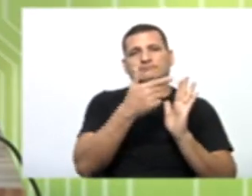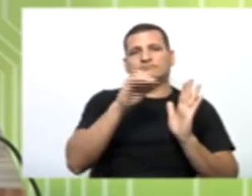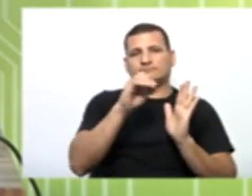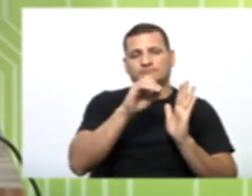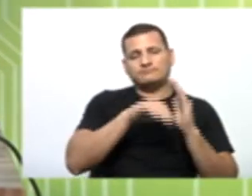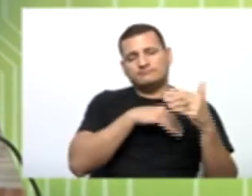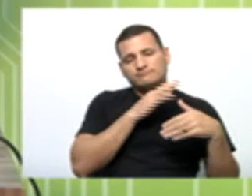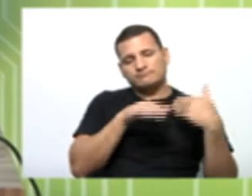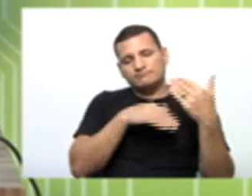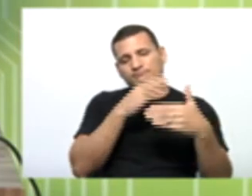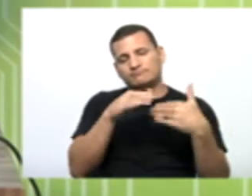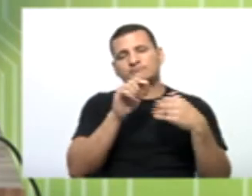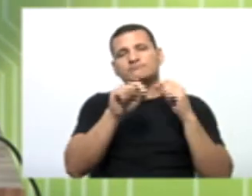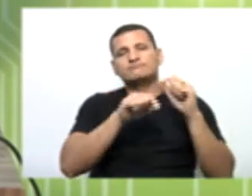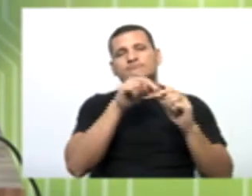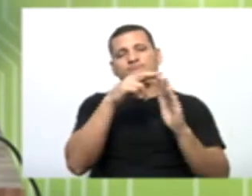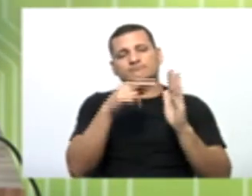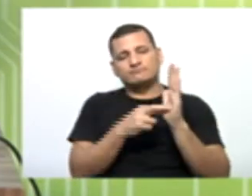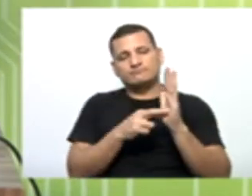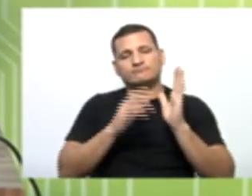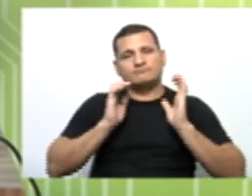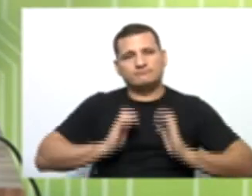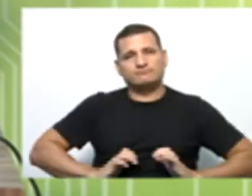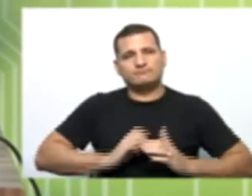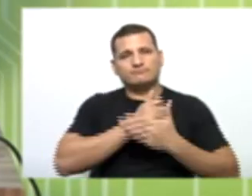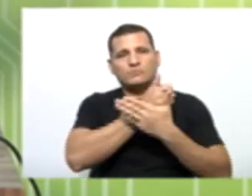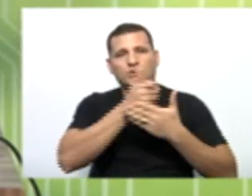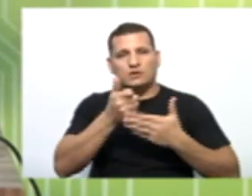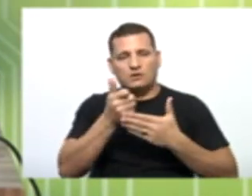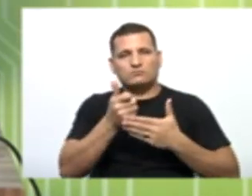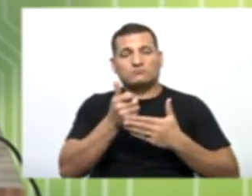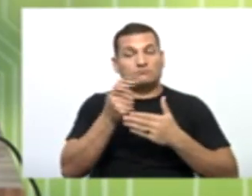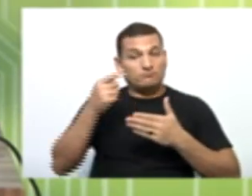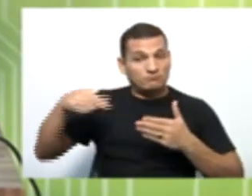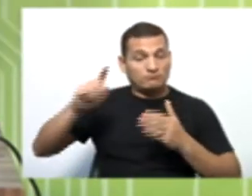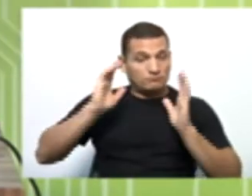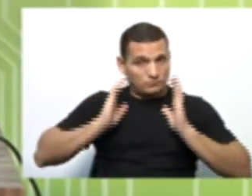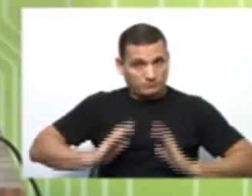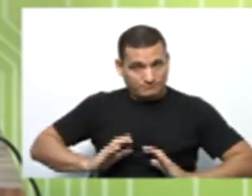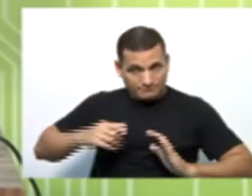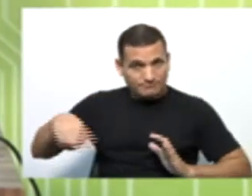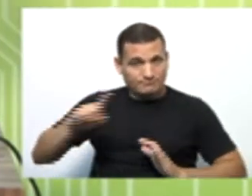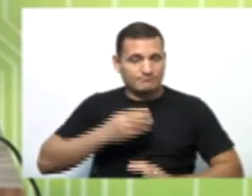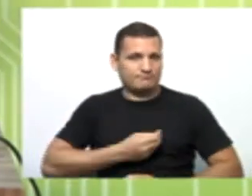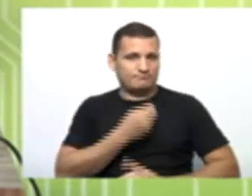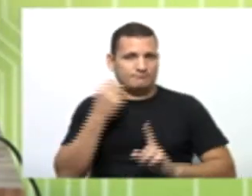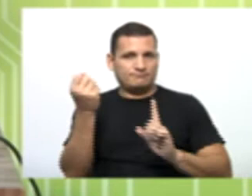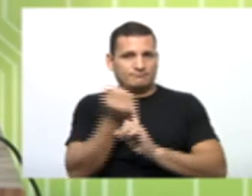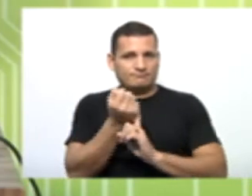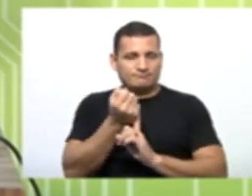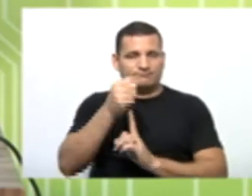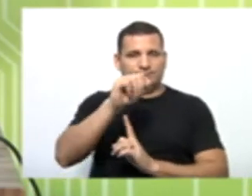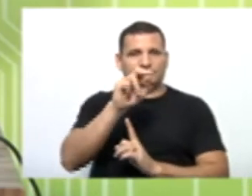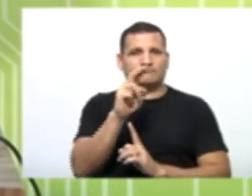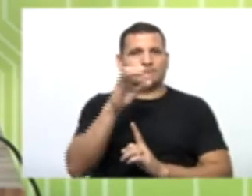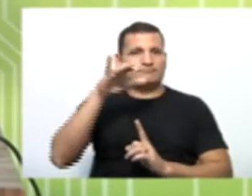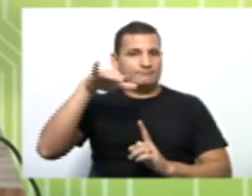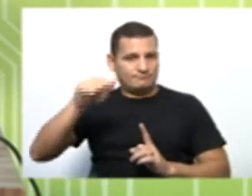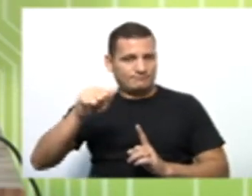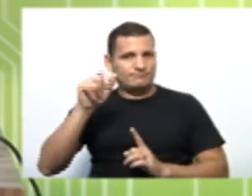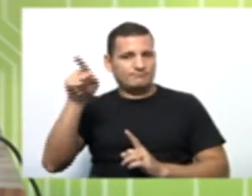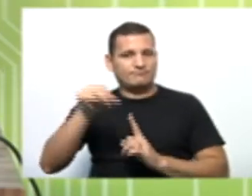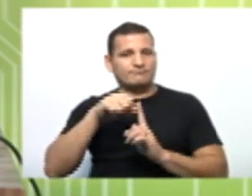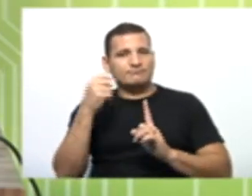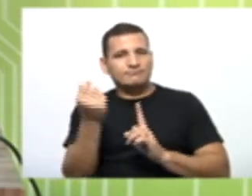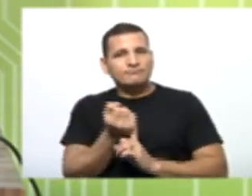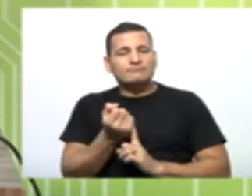dos princípios éticos e morais que conduziram e que conduzem a vida em sociedade na Suécia, a